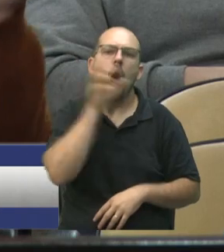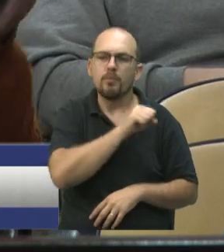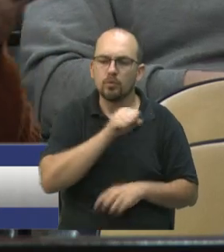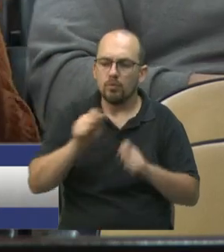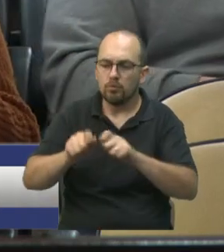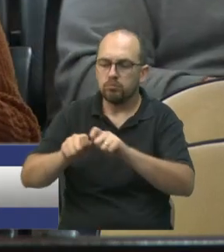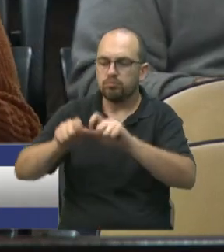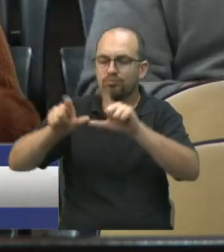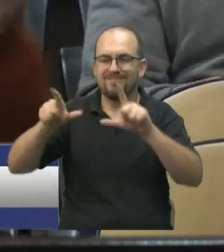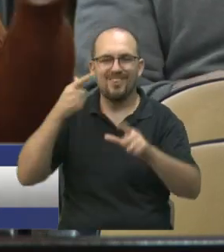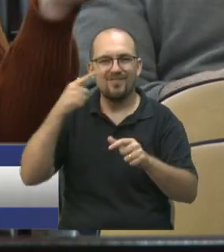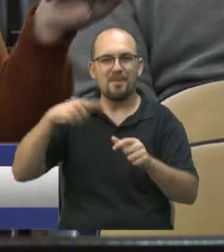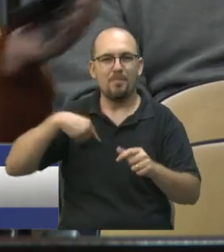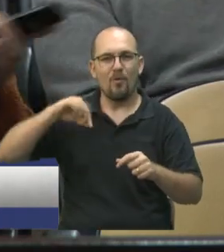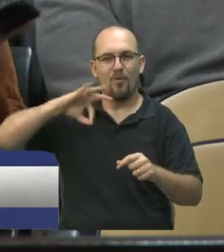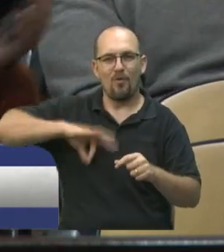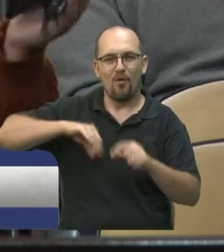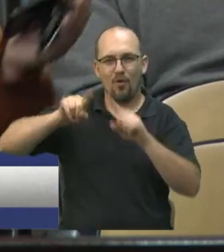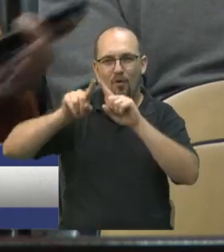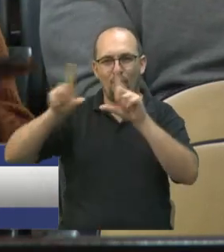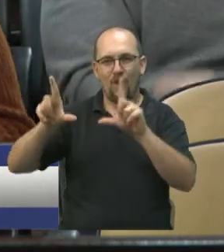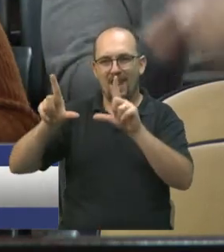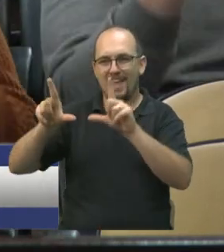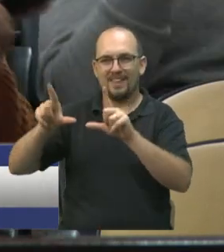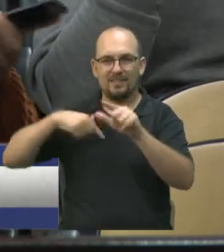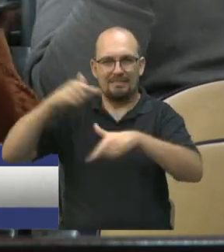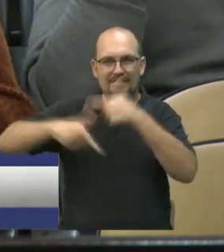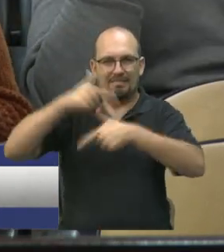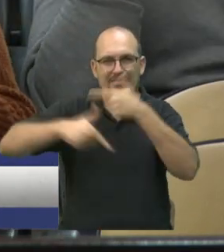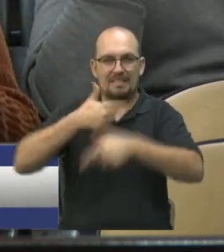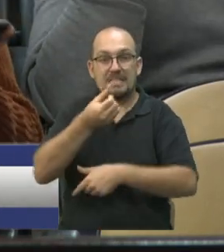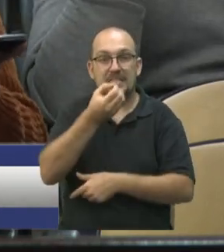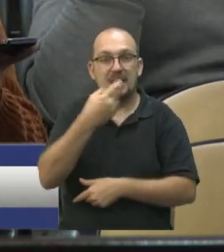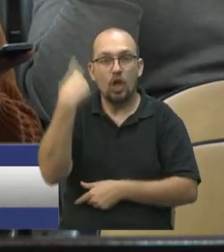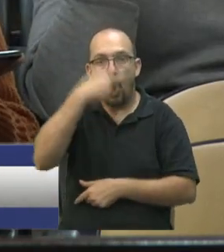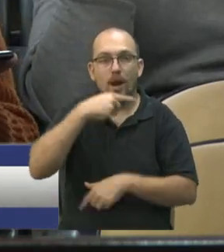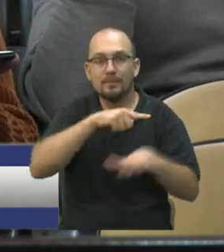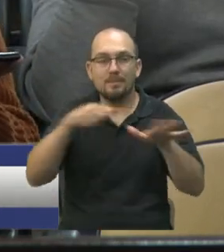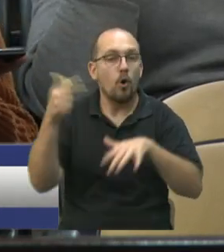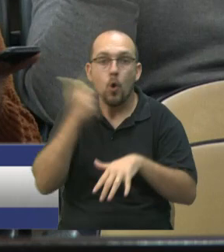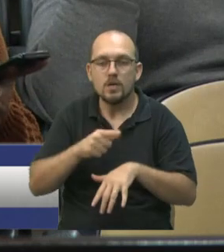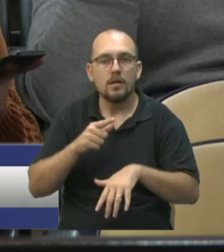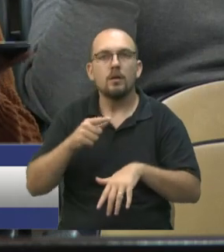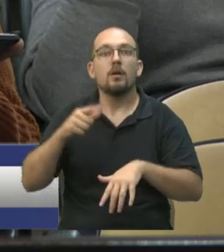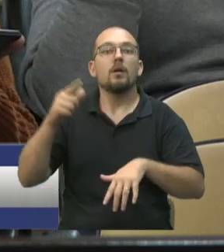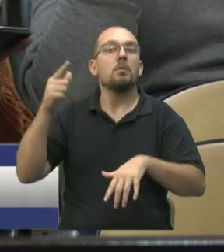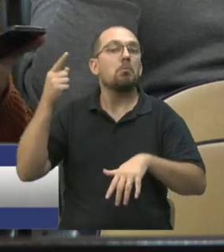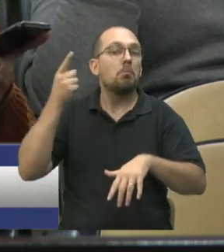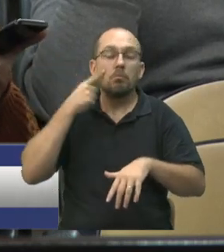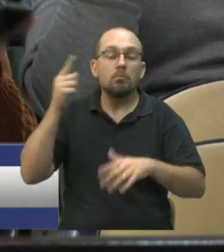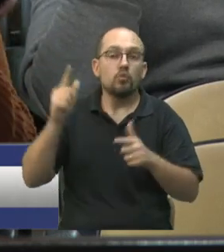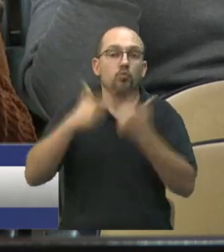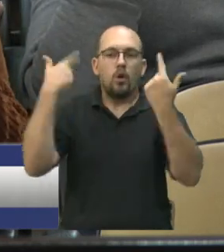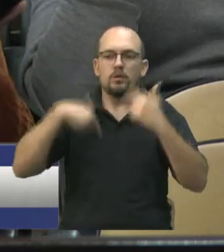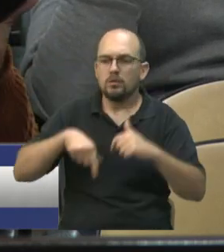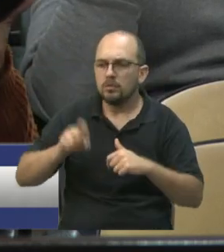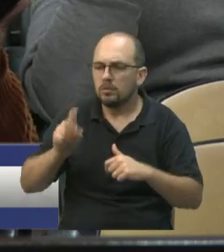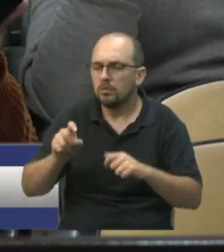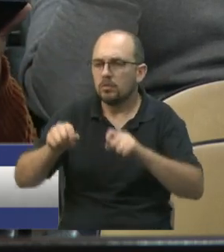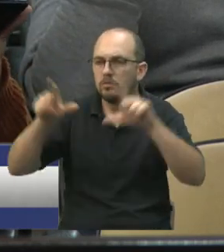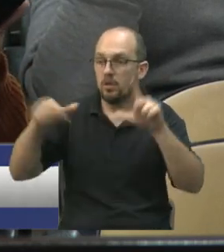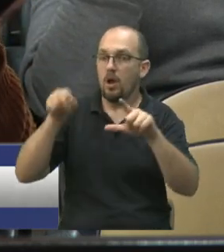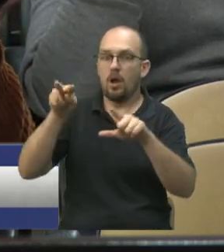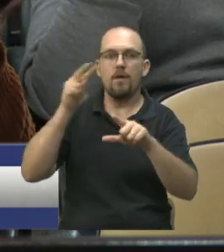olerite, estava lá, trabalho 60 horas por semana, não tinha como parar para preencher naquele momento, mas eu